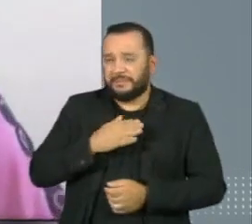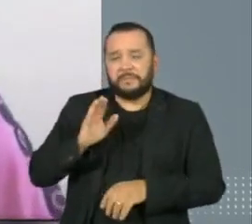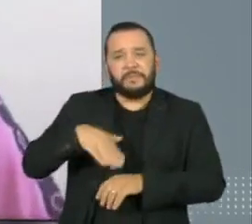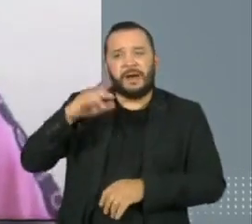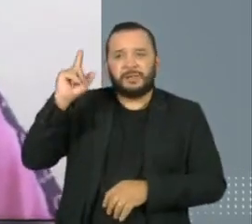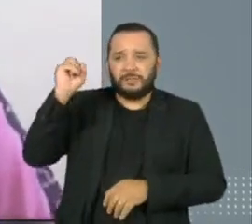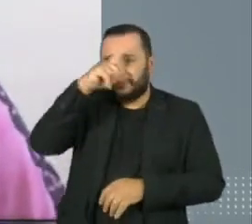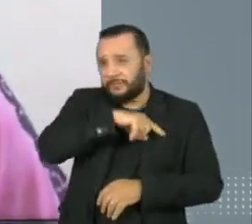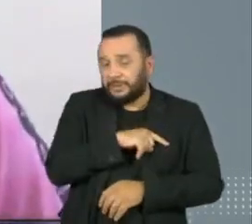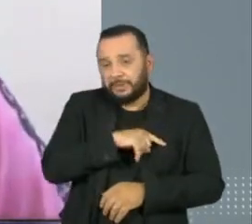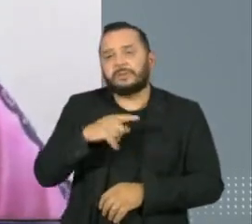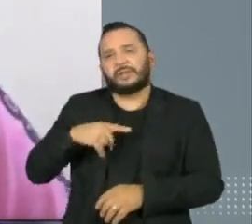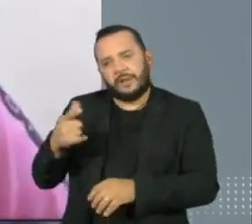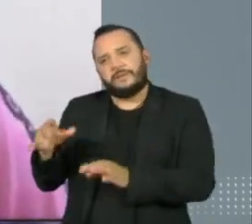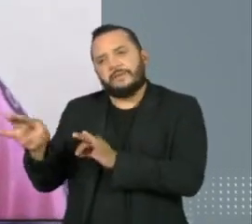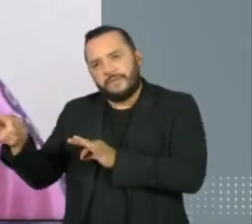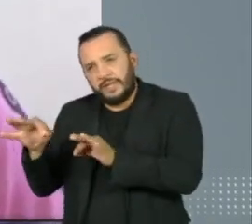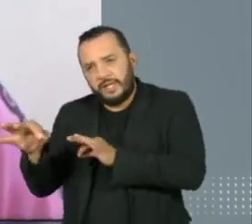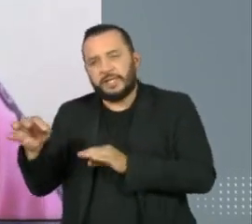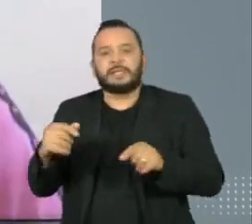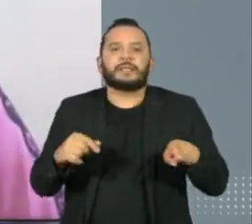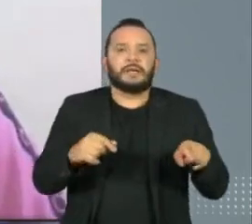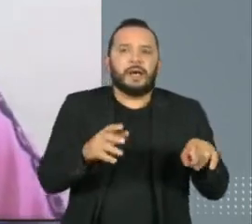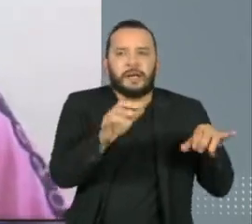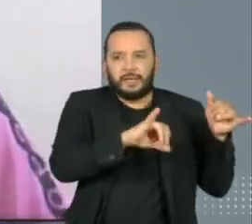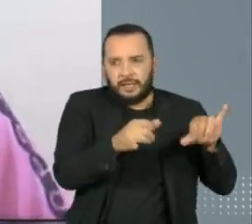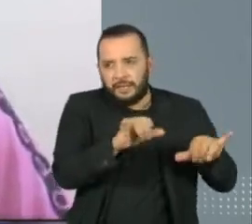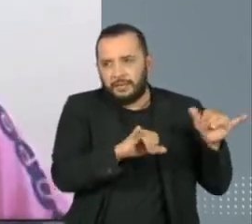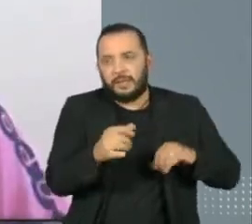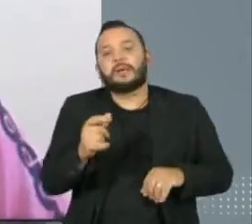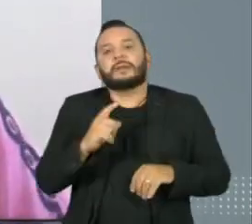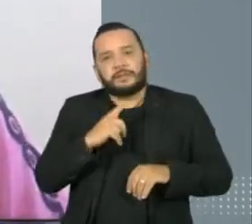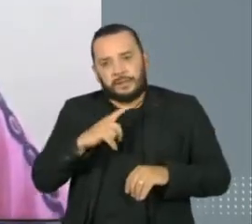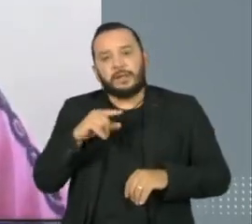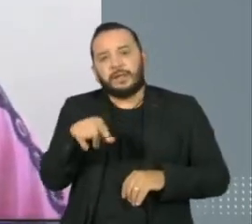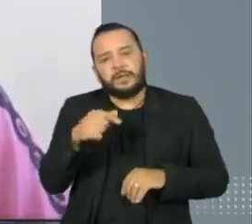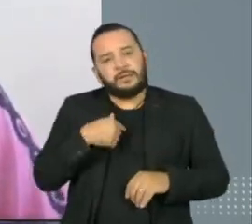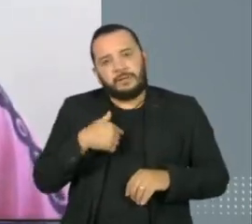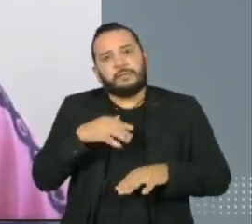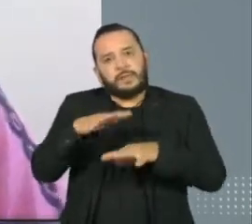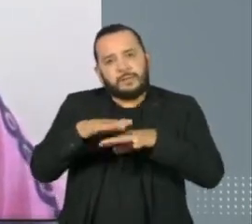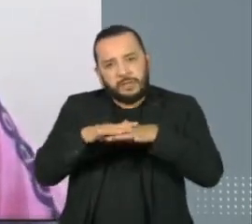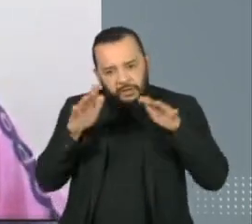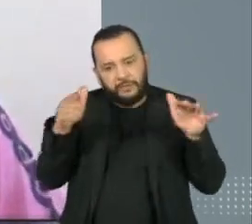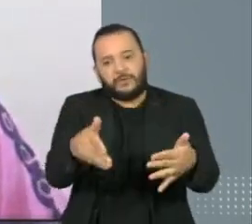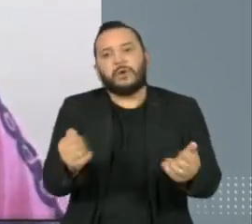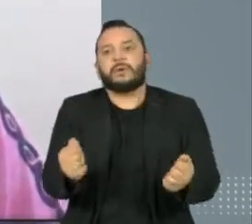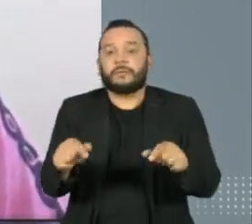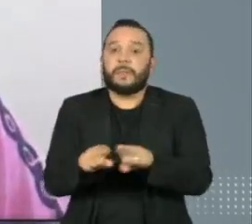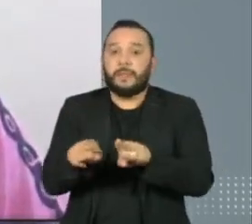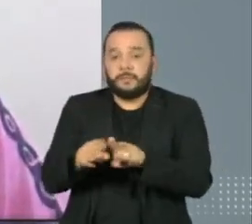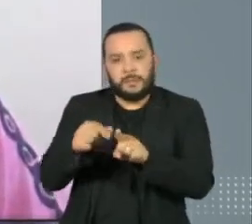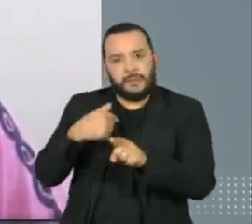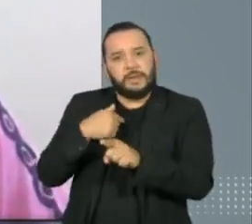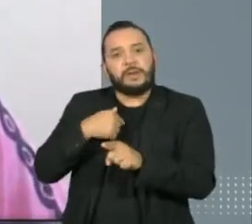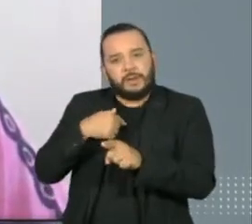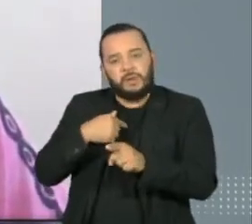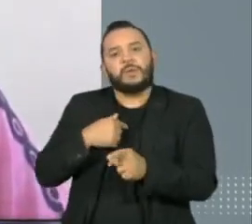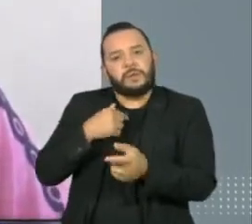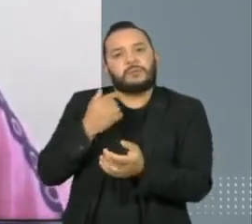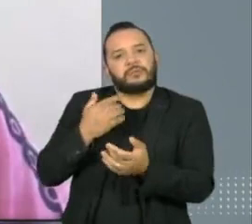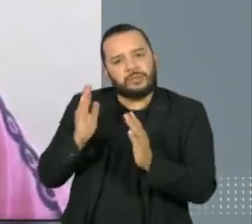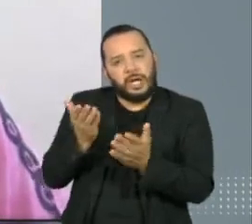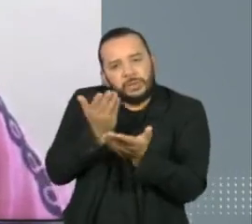matéria que entre física, química, eu tenho um pouco mais de base. Nesse meio tempo eu venho fazendo bastante exercício assim, de